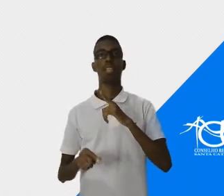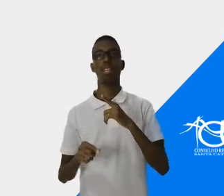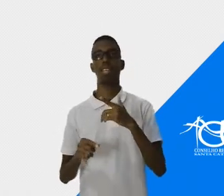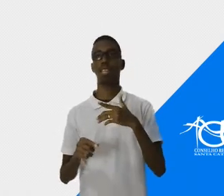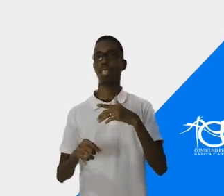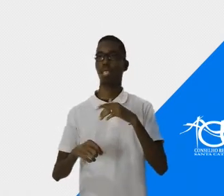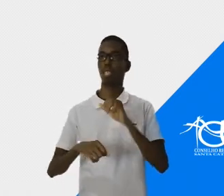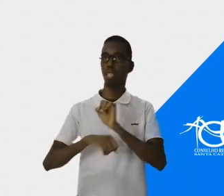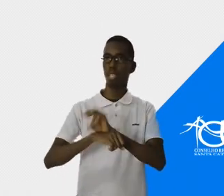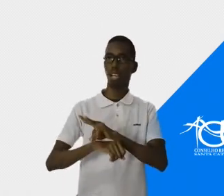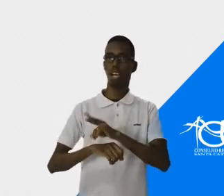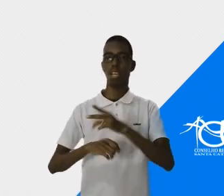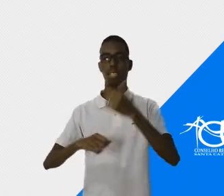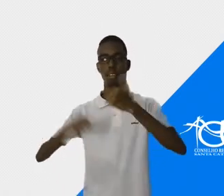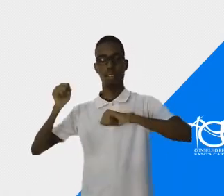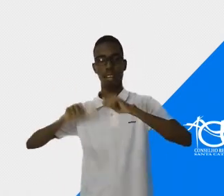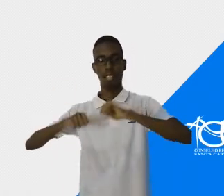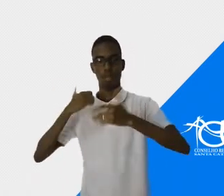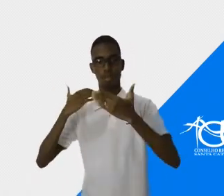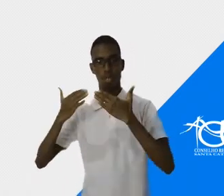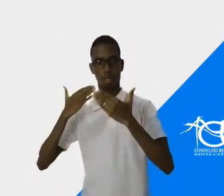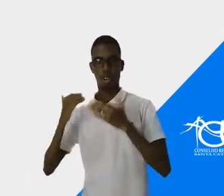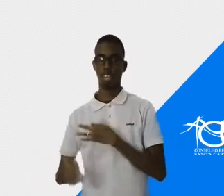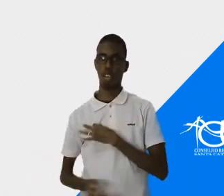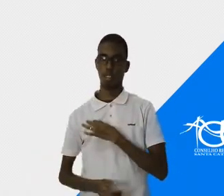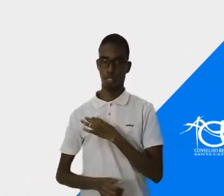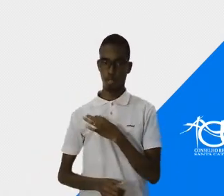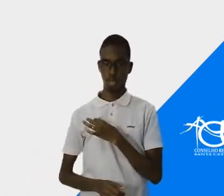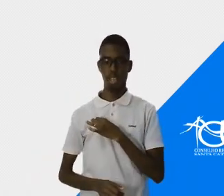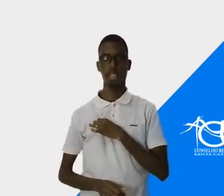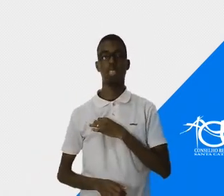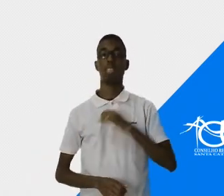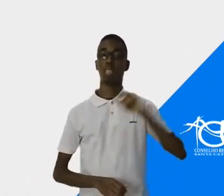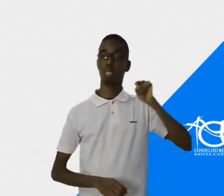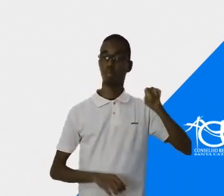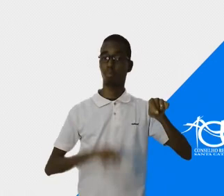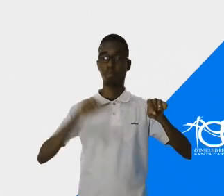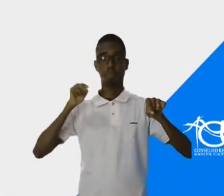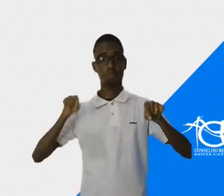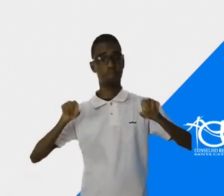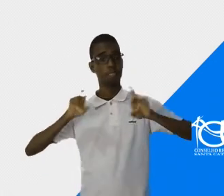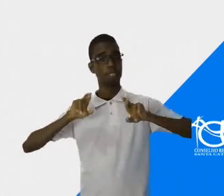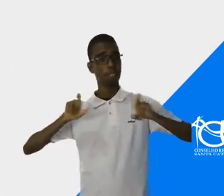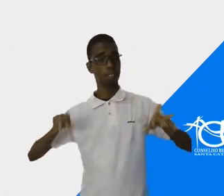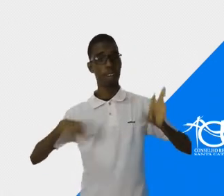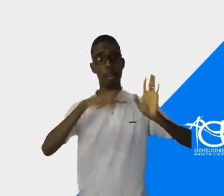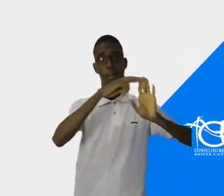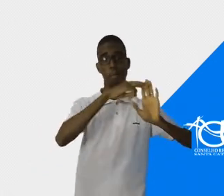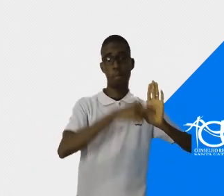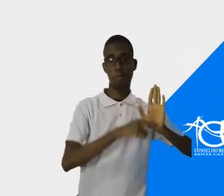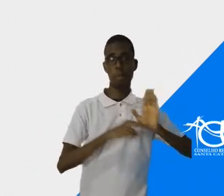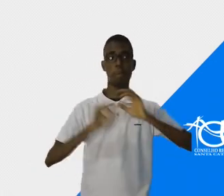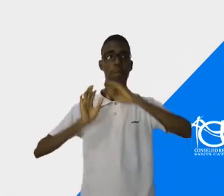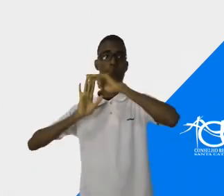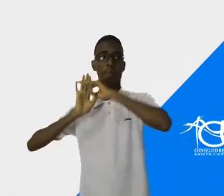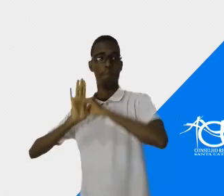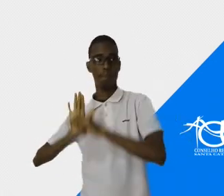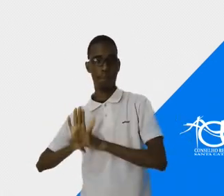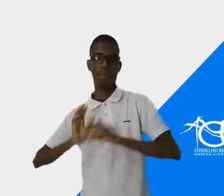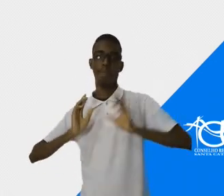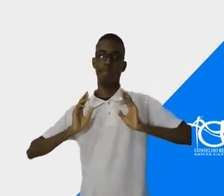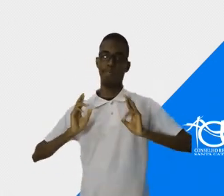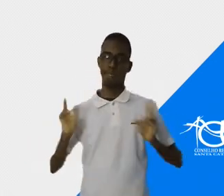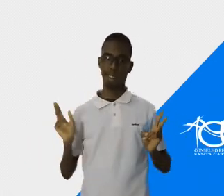ela se traduz em procedimentos diferentes, regramentos diferentes e segue normativas, inclusive legais,